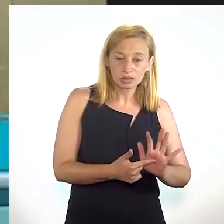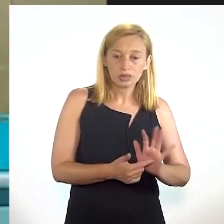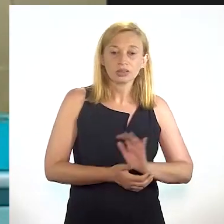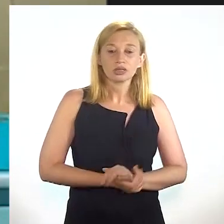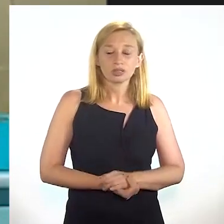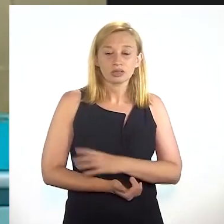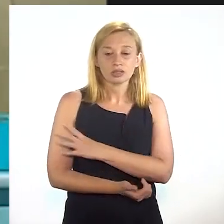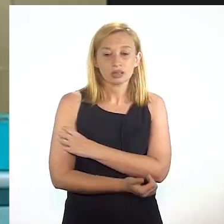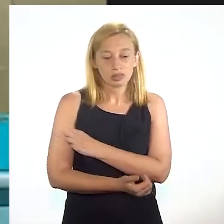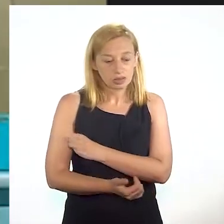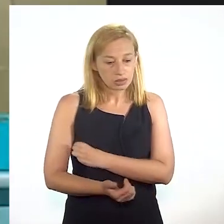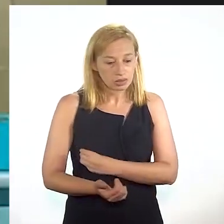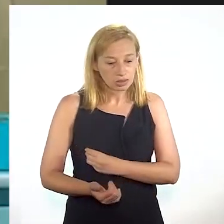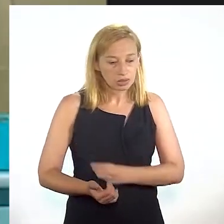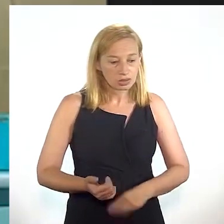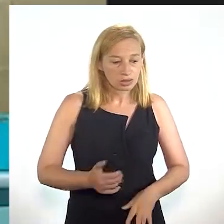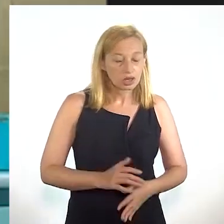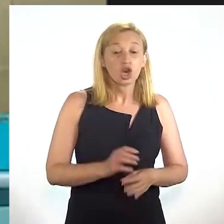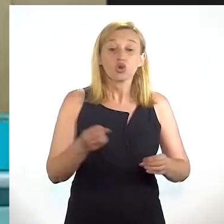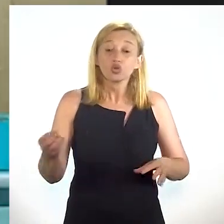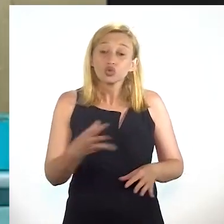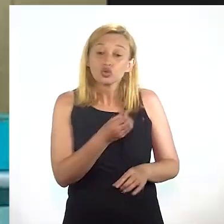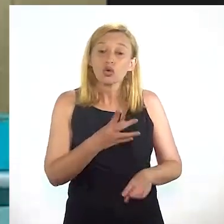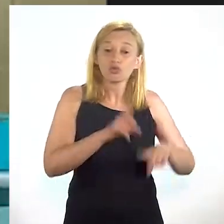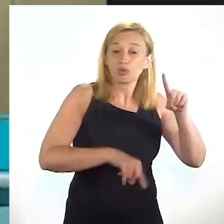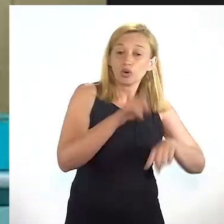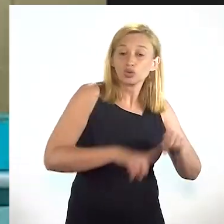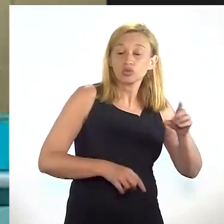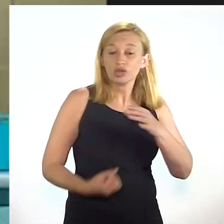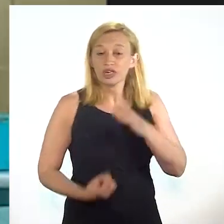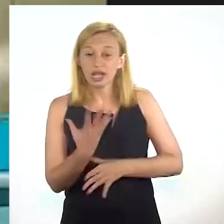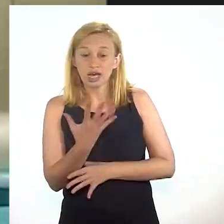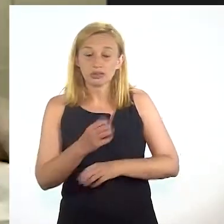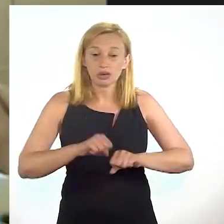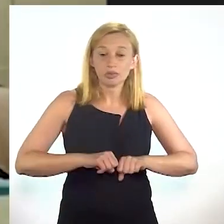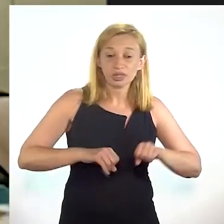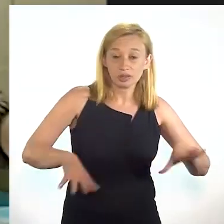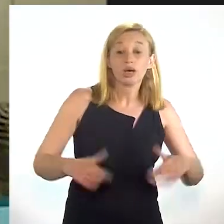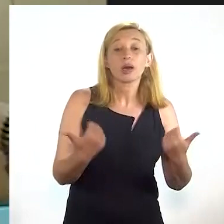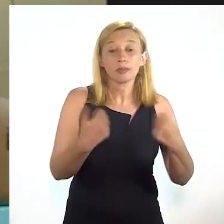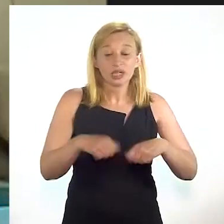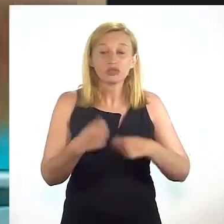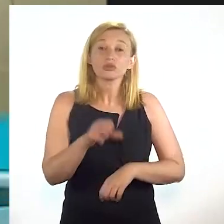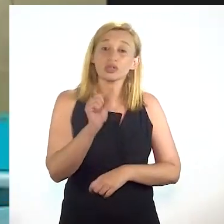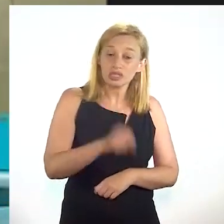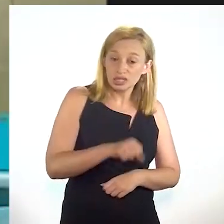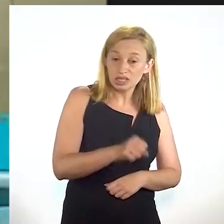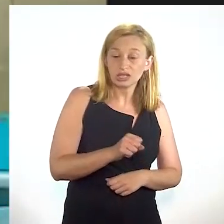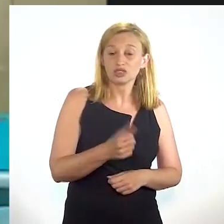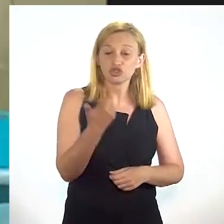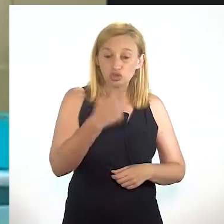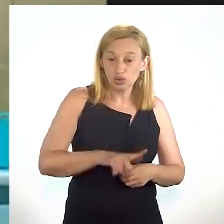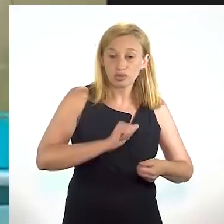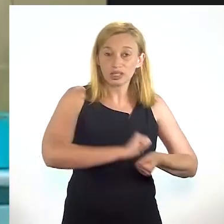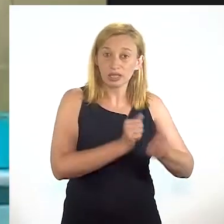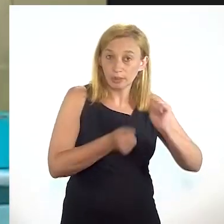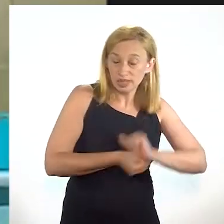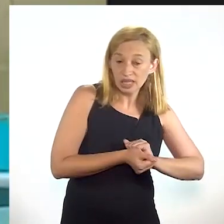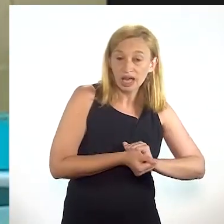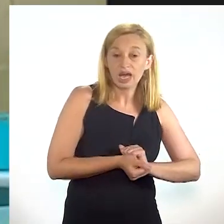ser multiplicado e mais acessível para as pessoas. É um novo produto que nasceu com a pandemia, porque a gente precisou